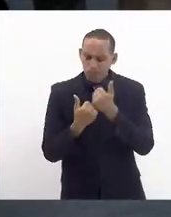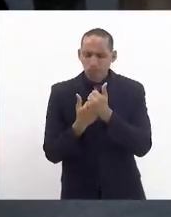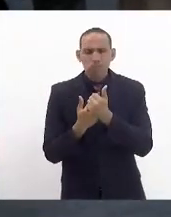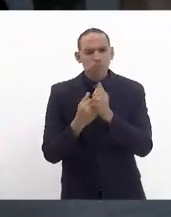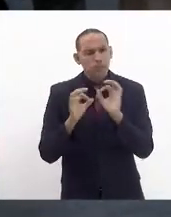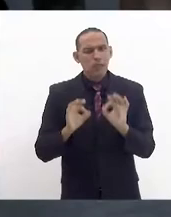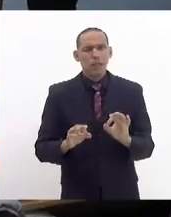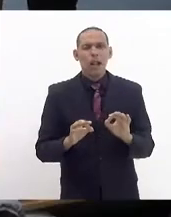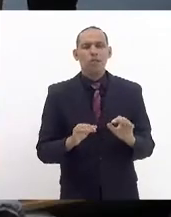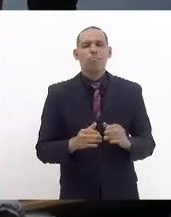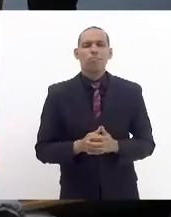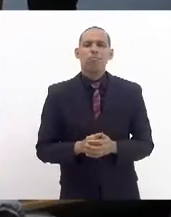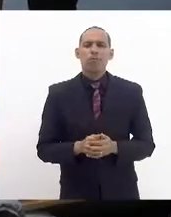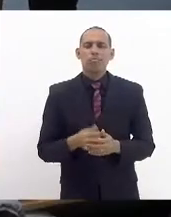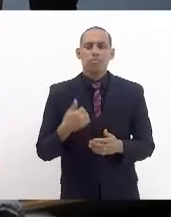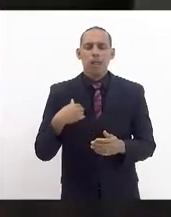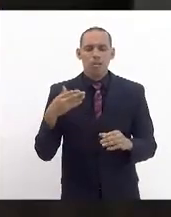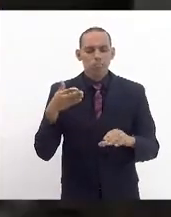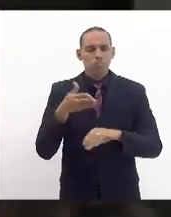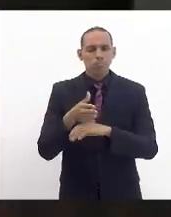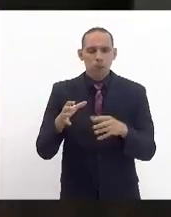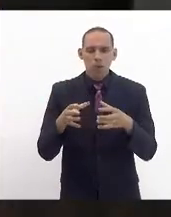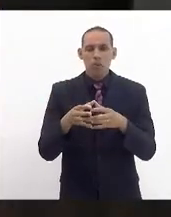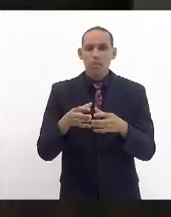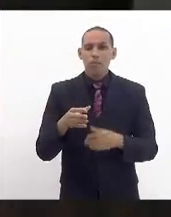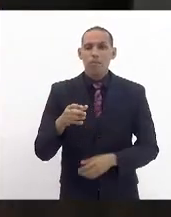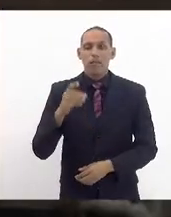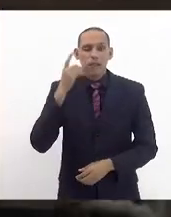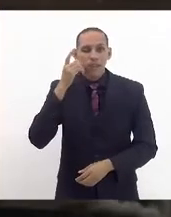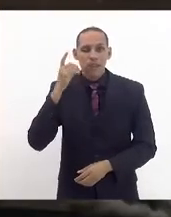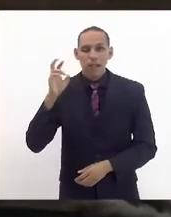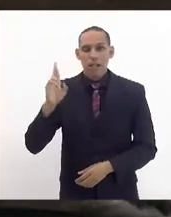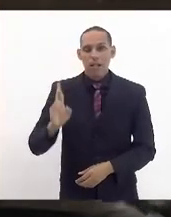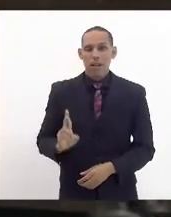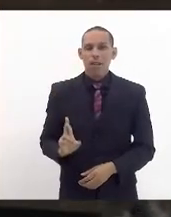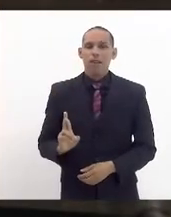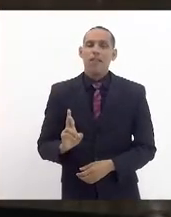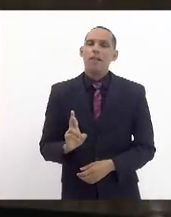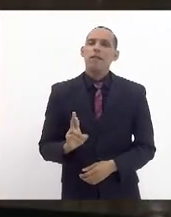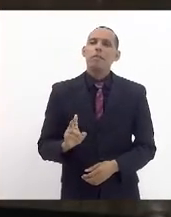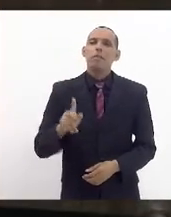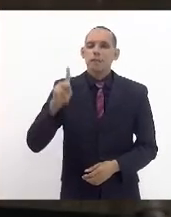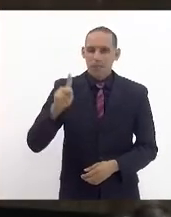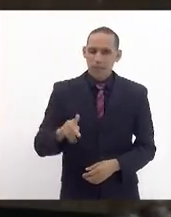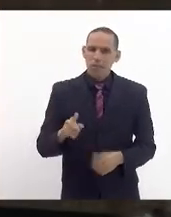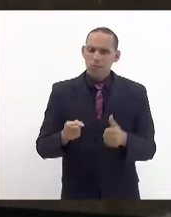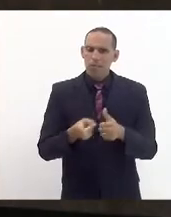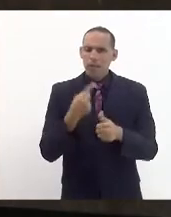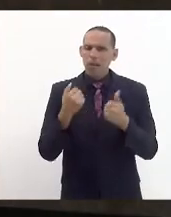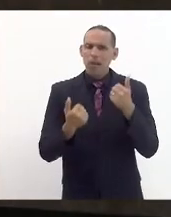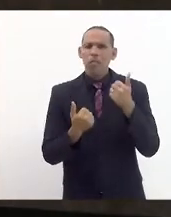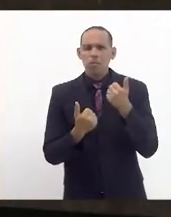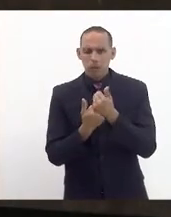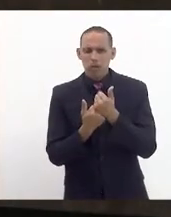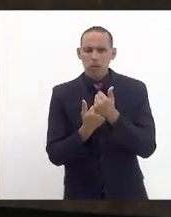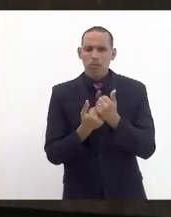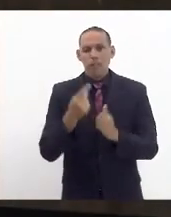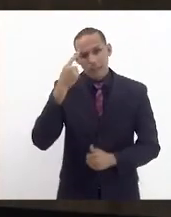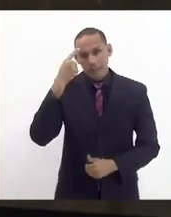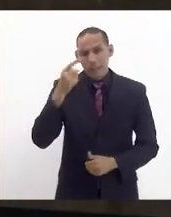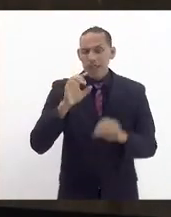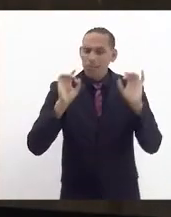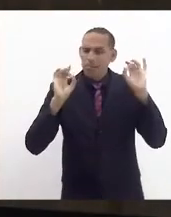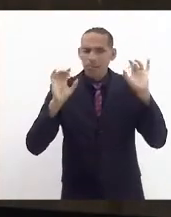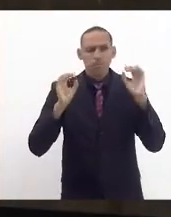parte dessa comissão. Obrigado, presidente. Deputada Renata. Senhor presidente, primeiro dar apoio à excelente ideia que o